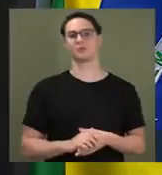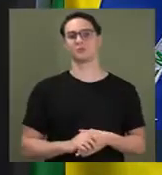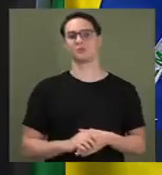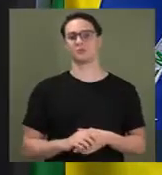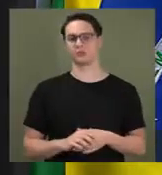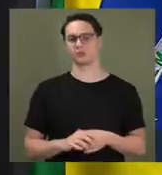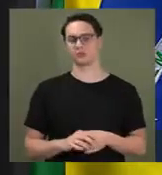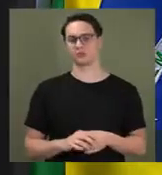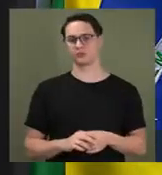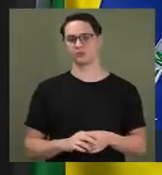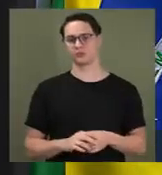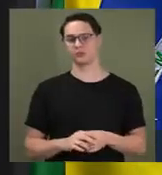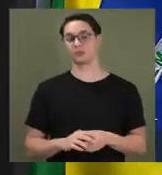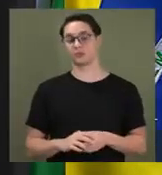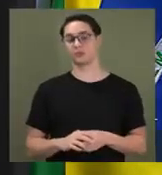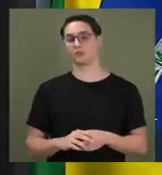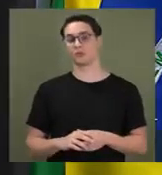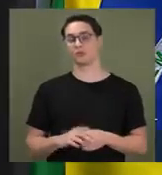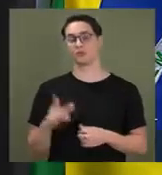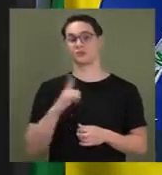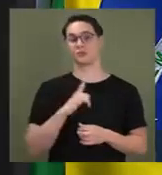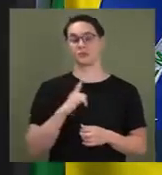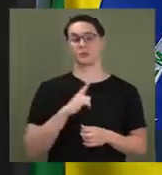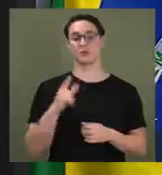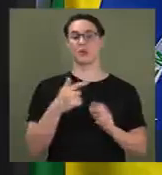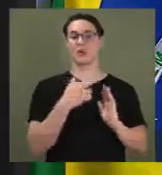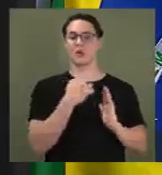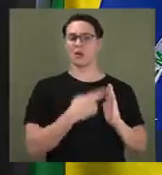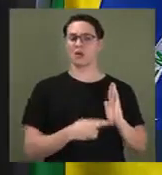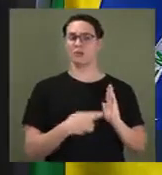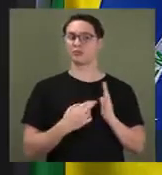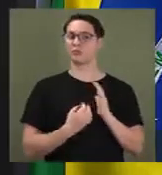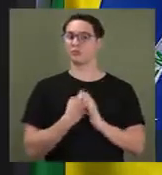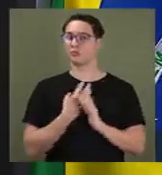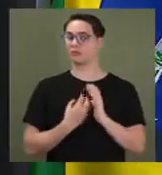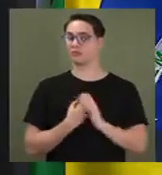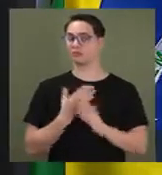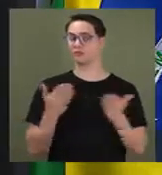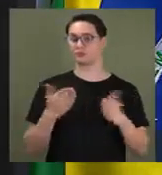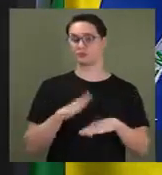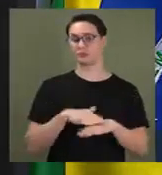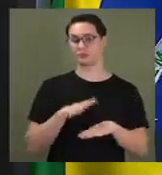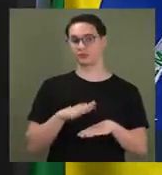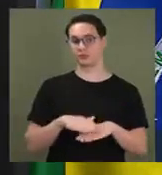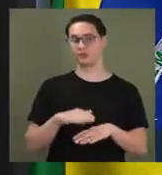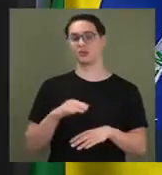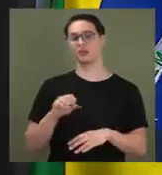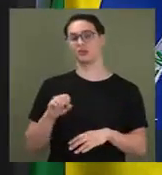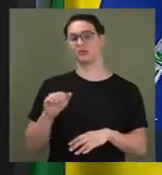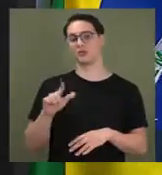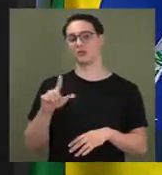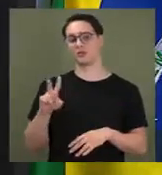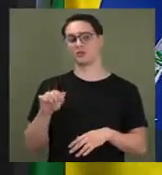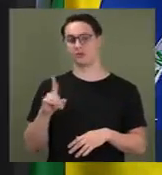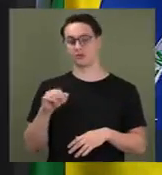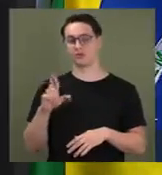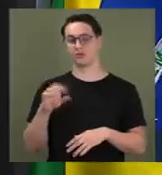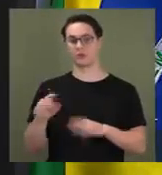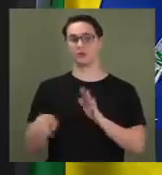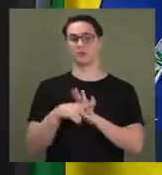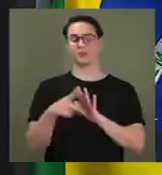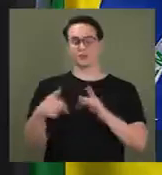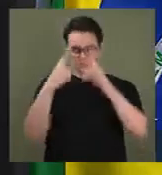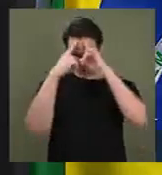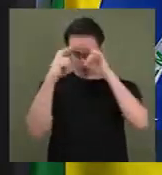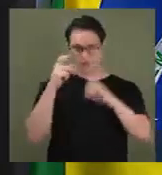da CNN, com base nos relatórios produzidos pelo Observatório da Violência Política Eleitoral